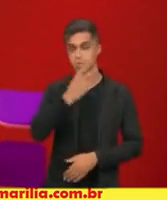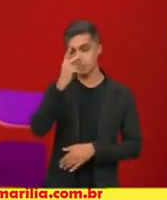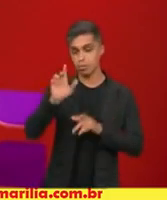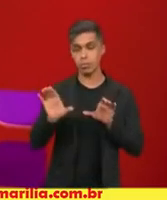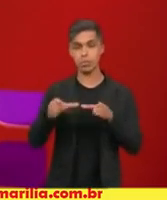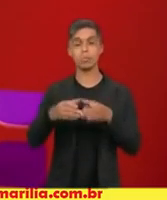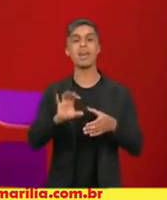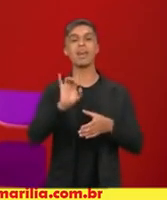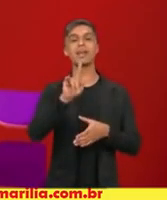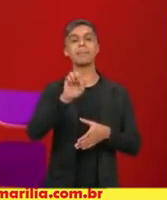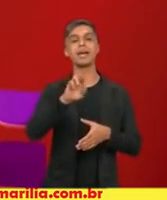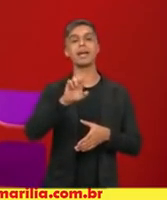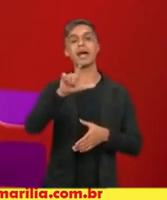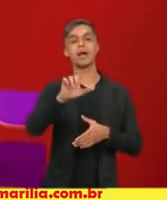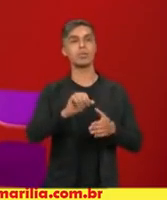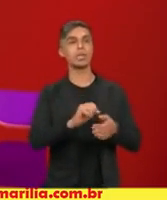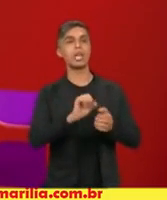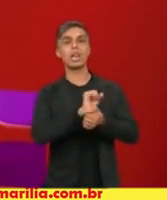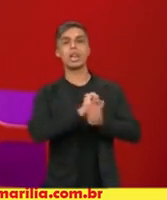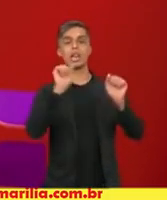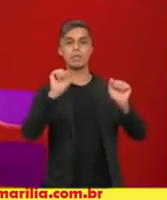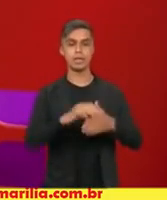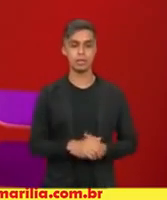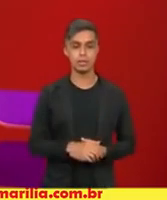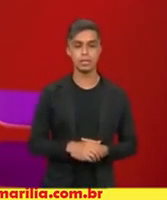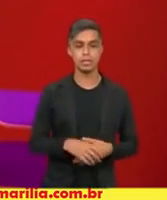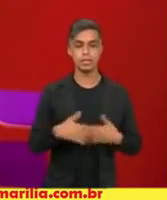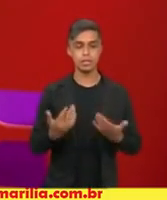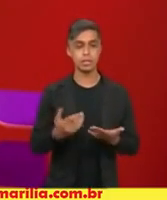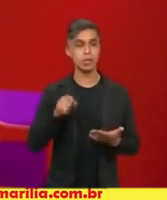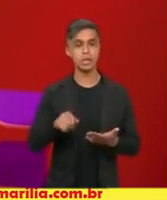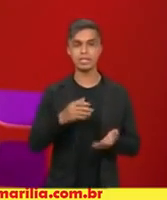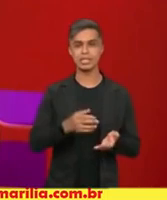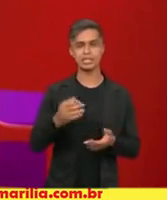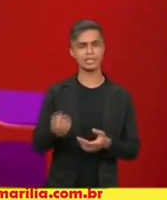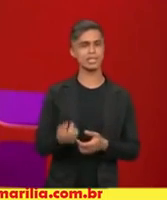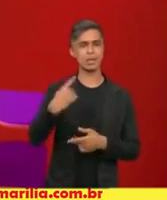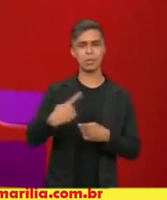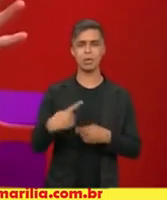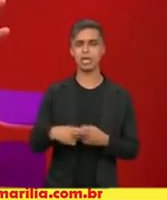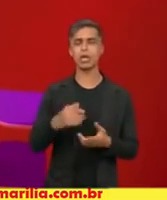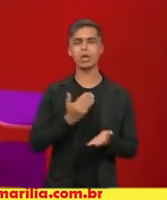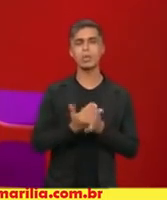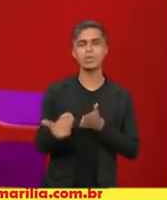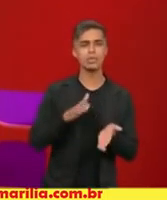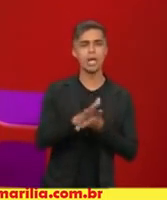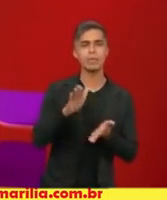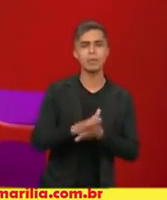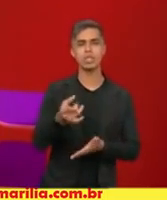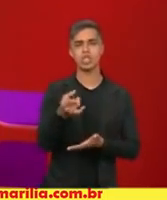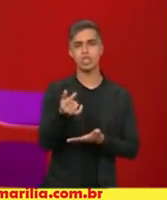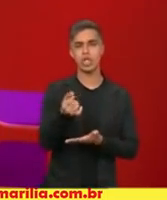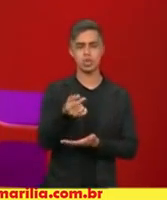eles adotaram uma política monetária muito heterodoxa, chamaríamos hoje. Ou seja, imprimir moeda e é emissionismo monetário puro e duro. Imprime